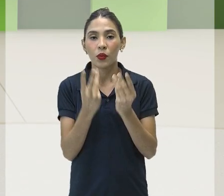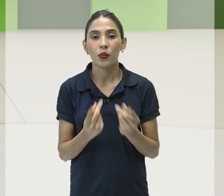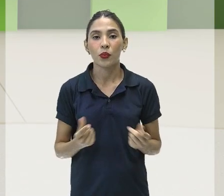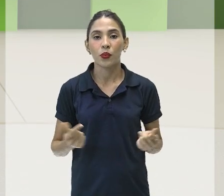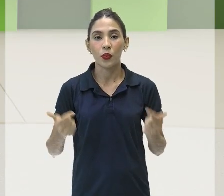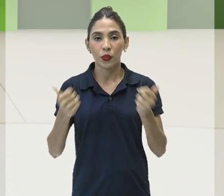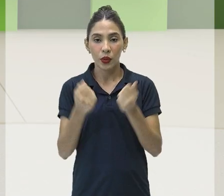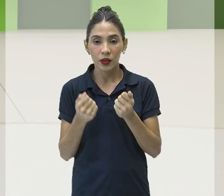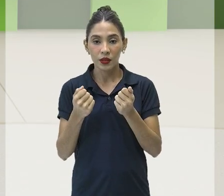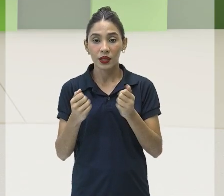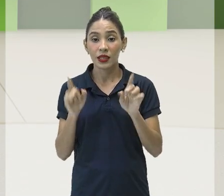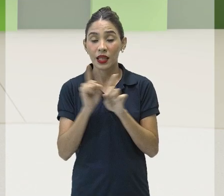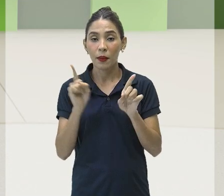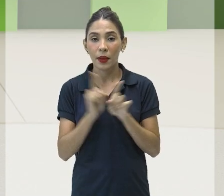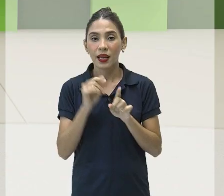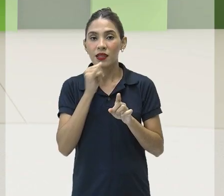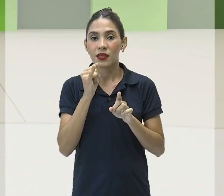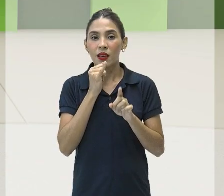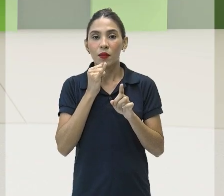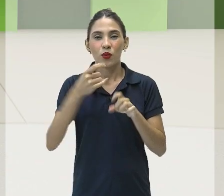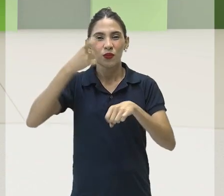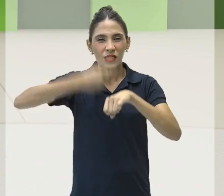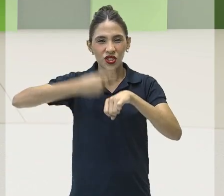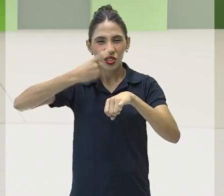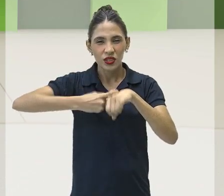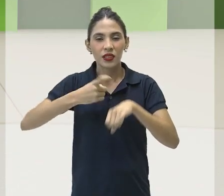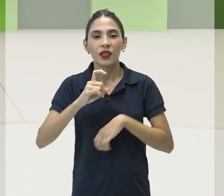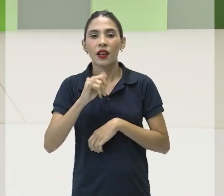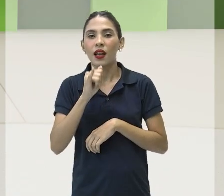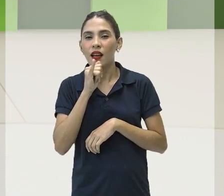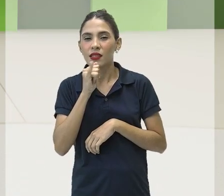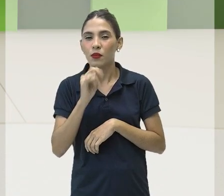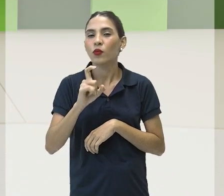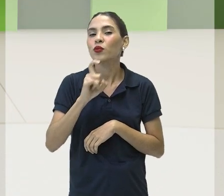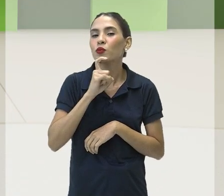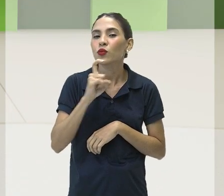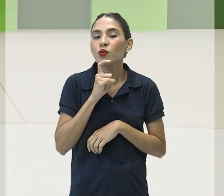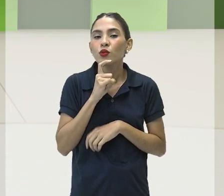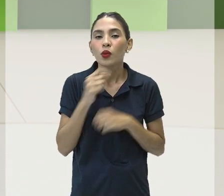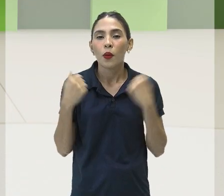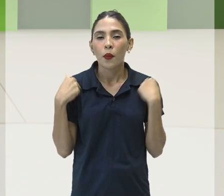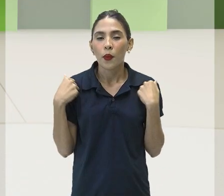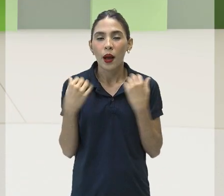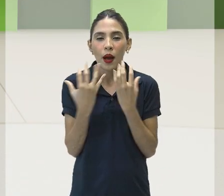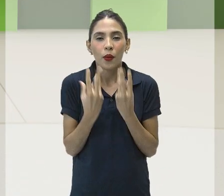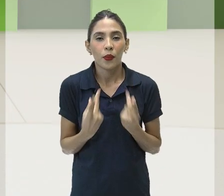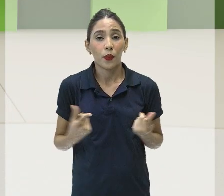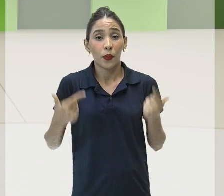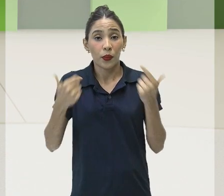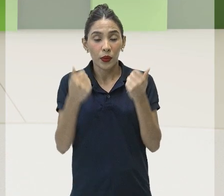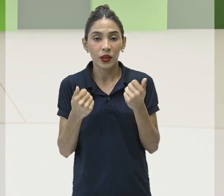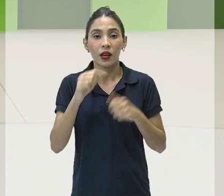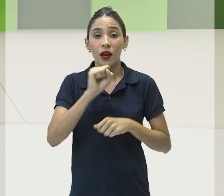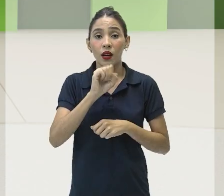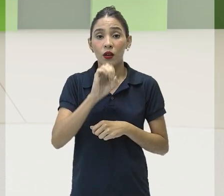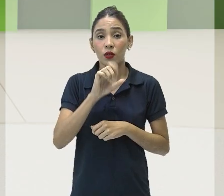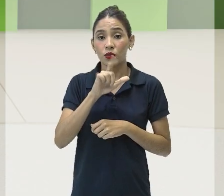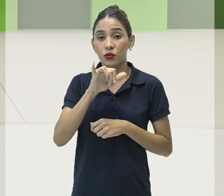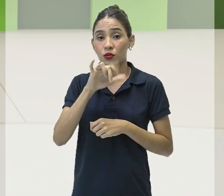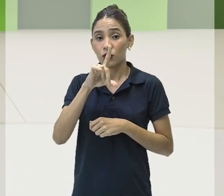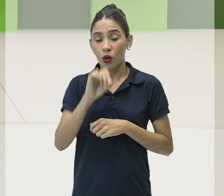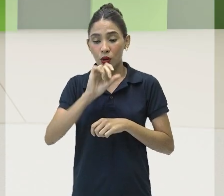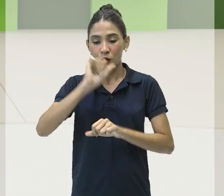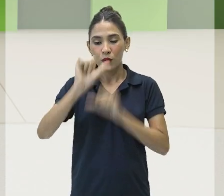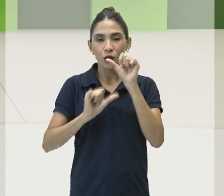das geleiras e de grandes massas de gelo. Então, se ele derrete, o que acontece? Sai do estado sólido para o estado